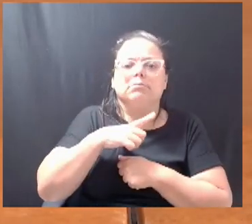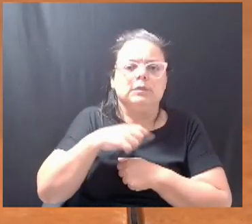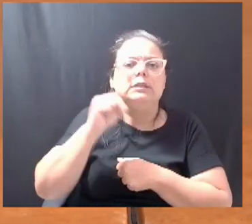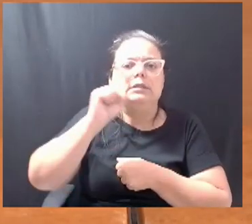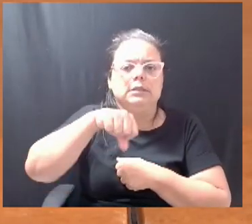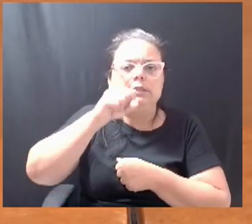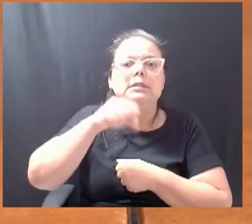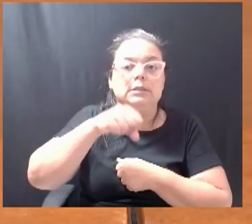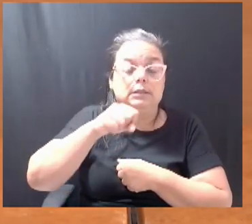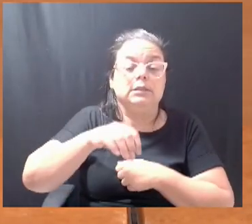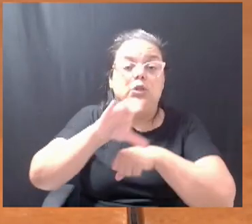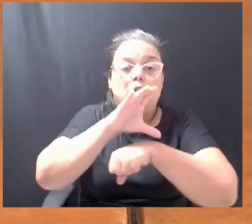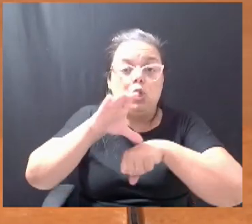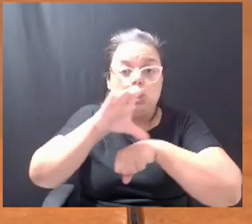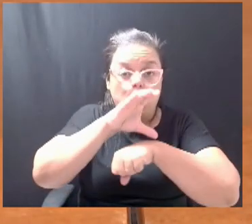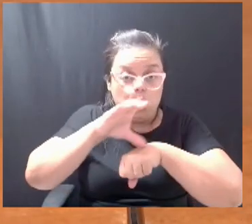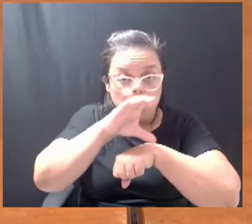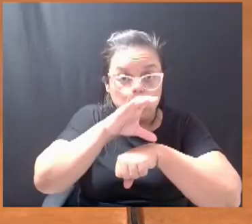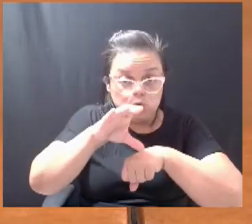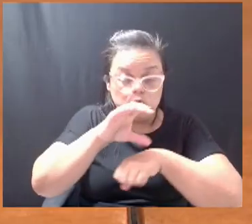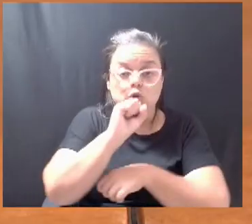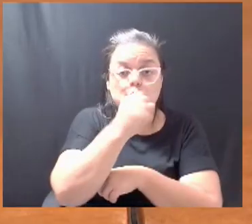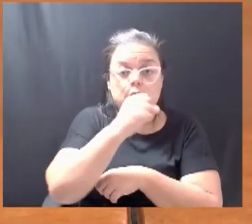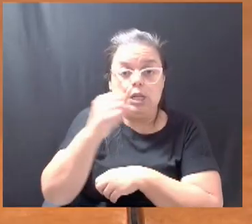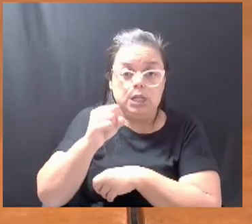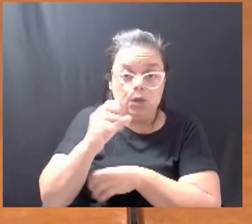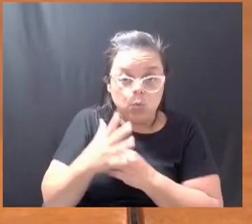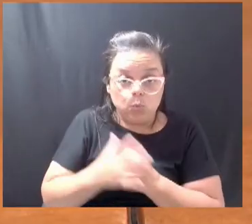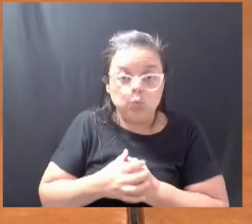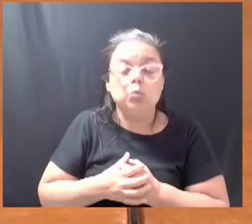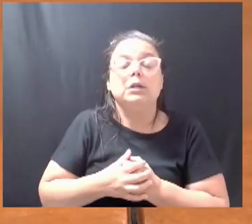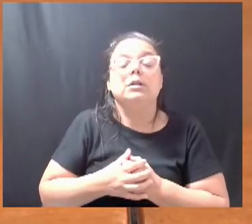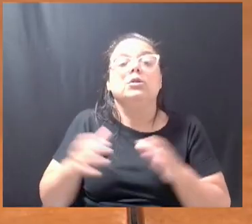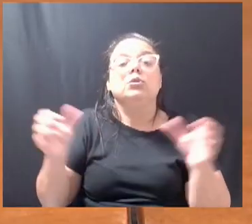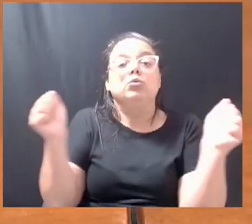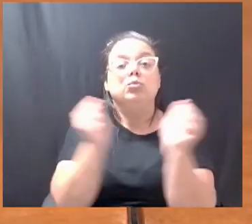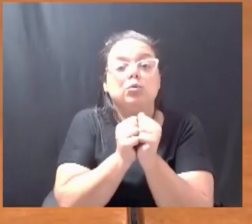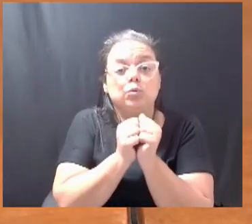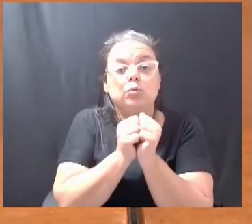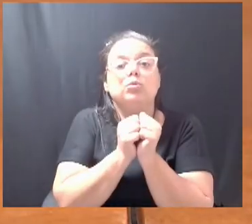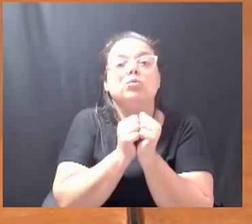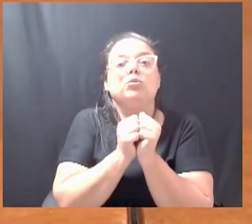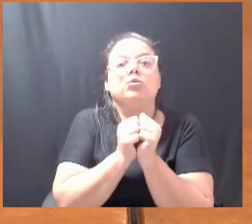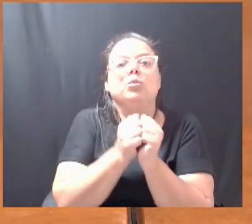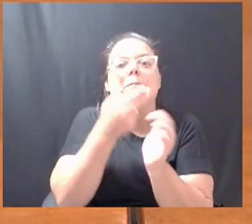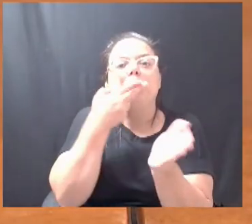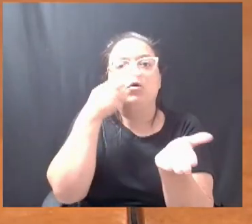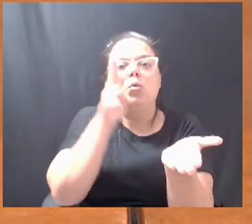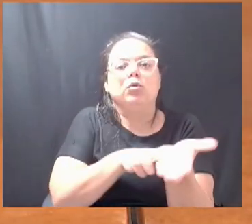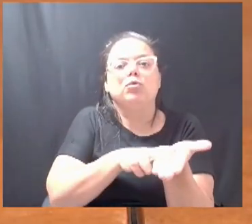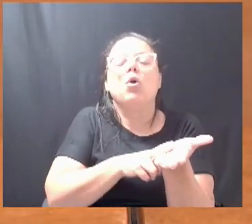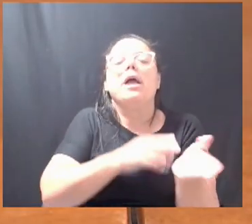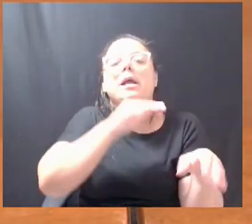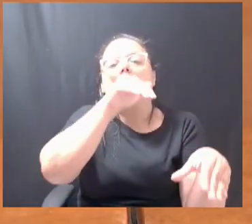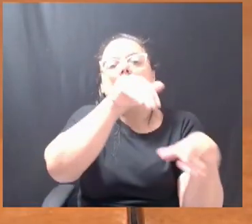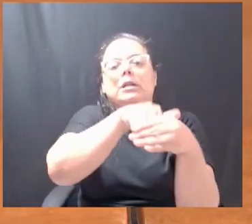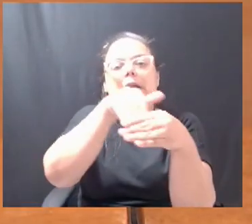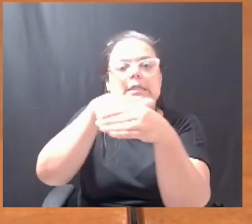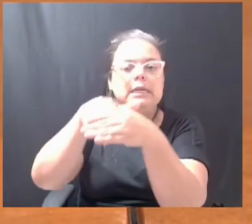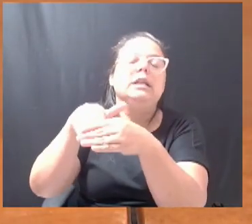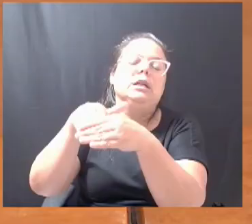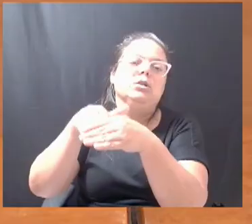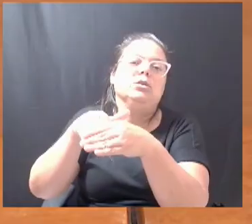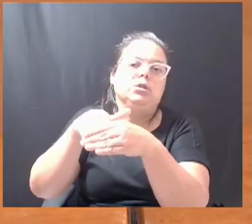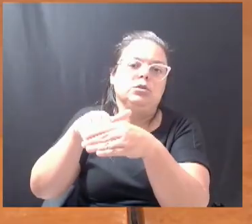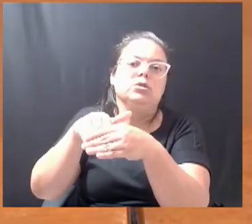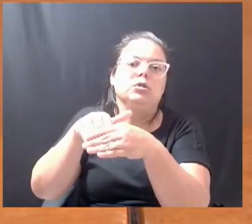de 88, e junto com os Correios e na eleição com a Justiça Eleitoral, são as 3 vezes que